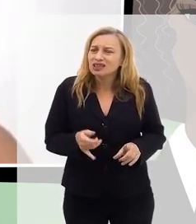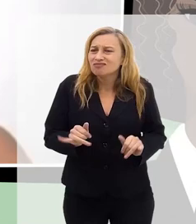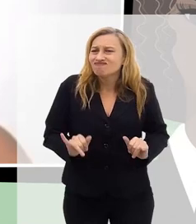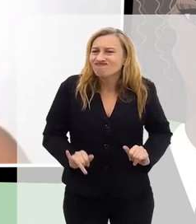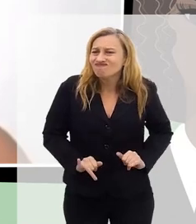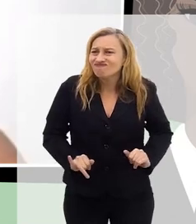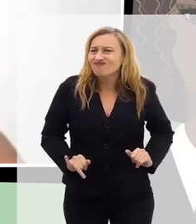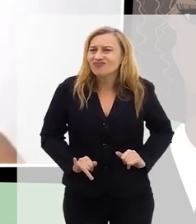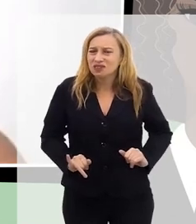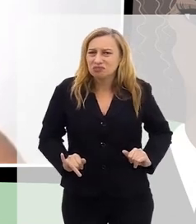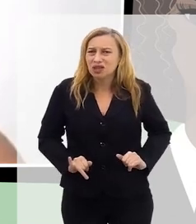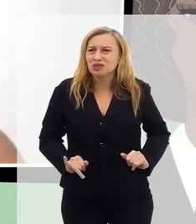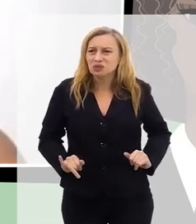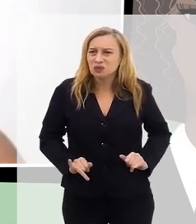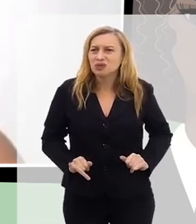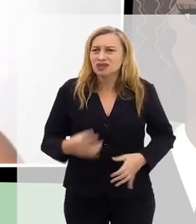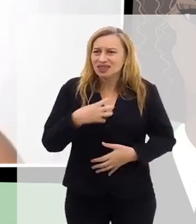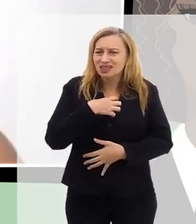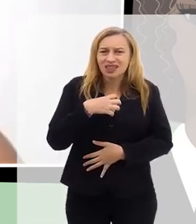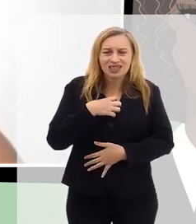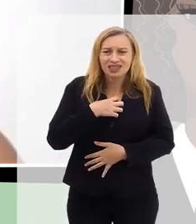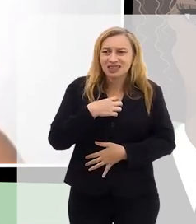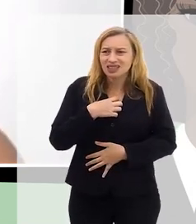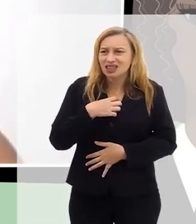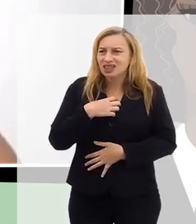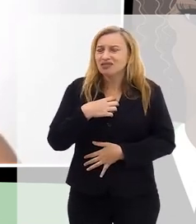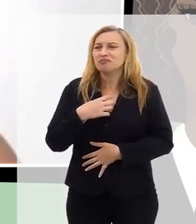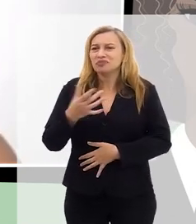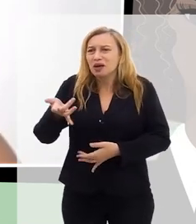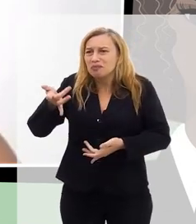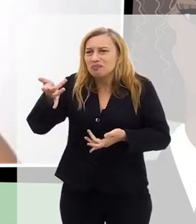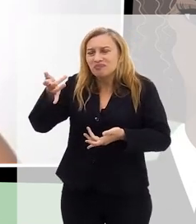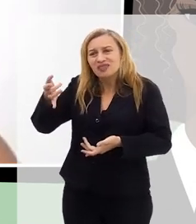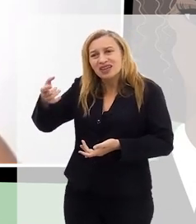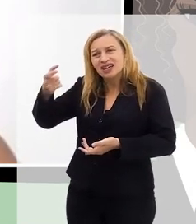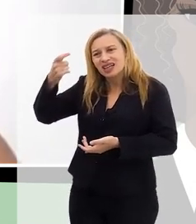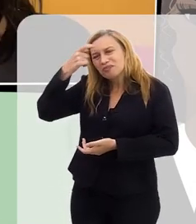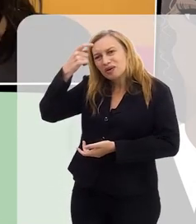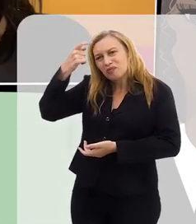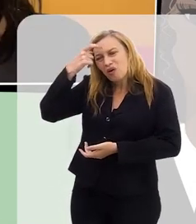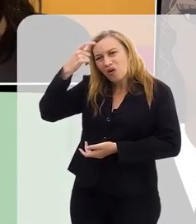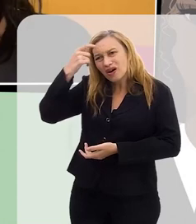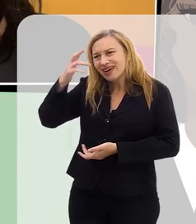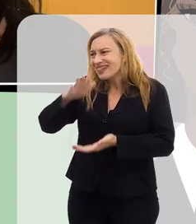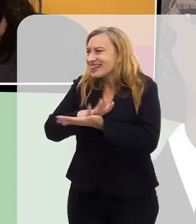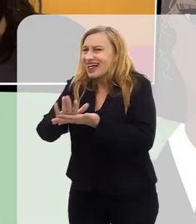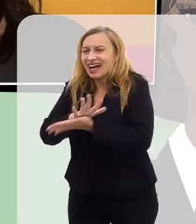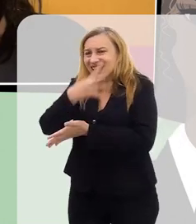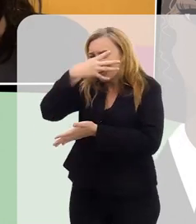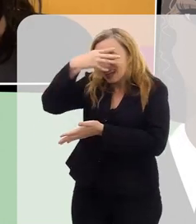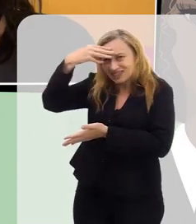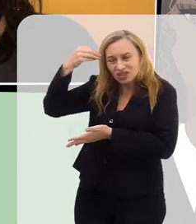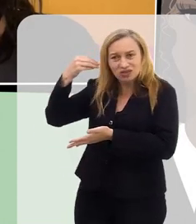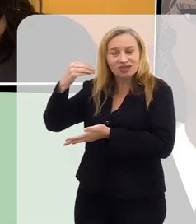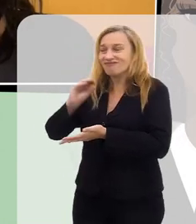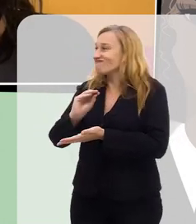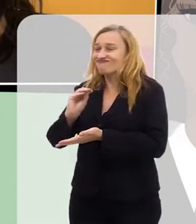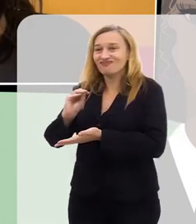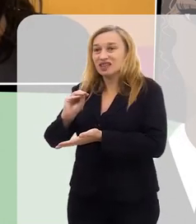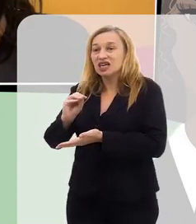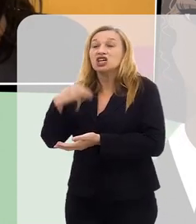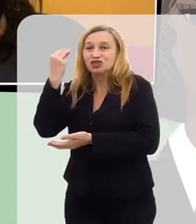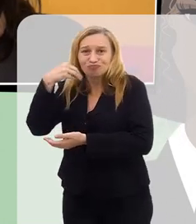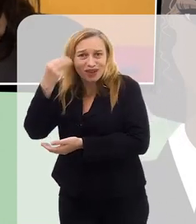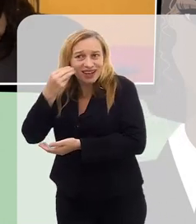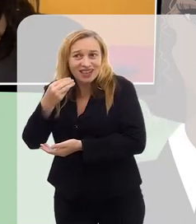marcadas para sempre por essa violência. Não tem nada que apague. A gente tenta ressignificar esse momento, foi por